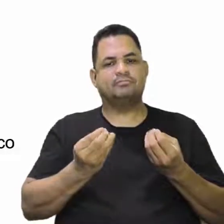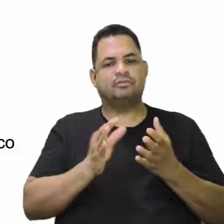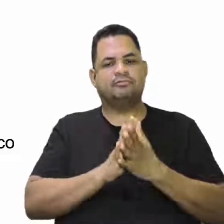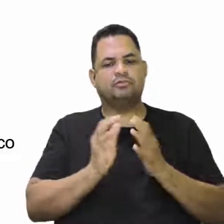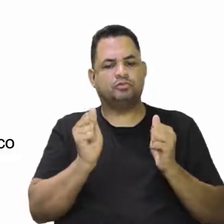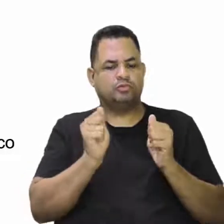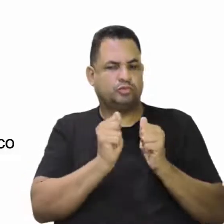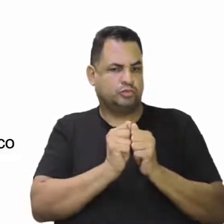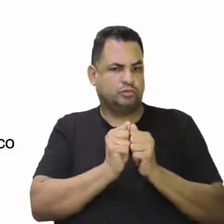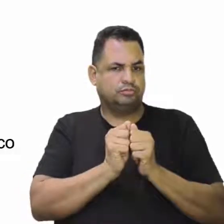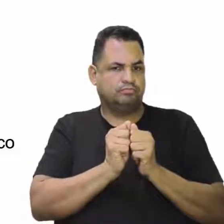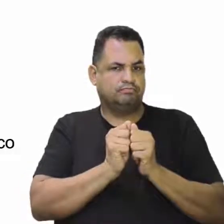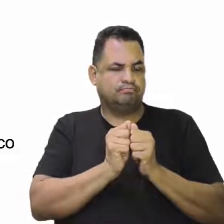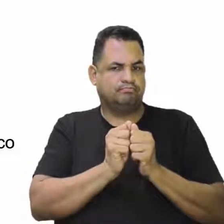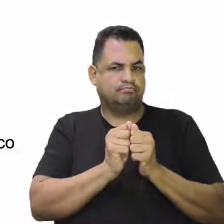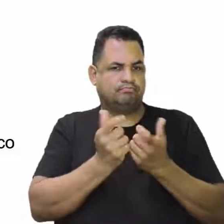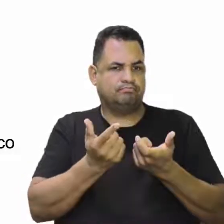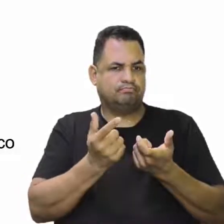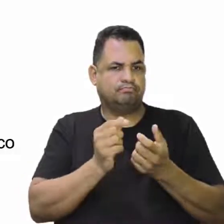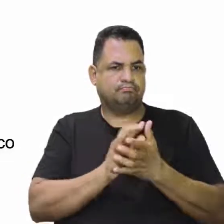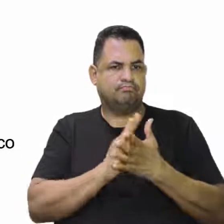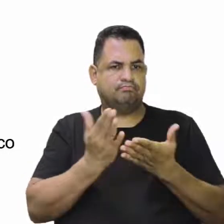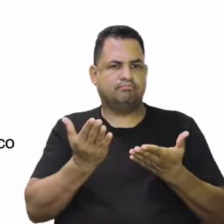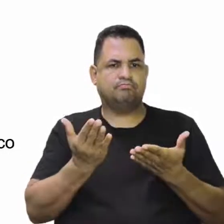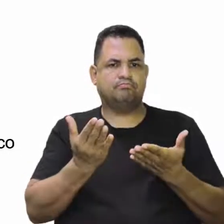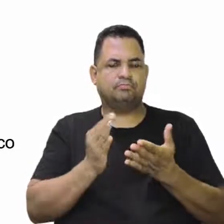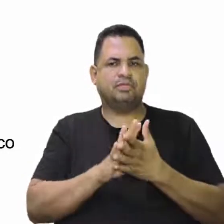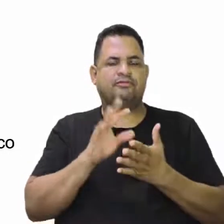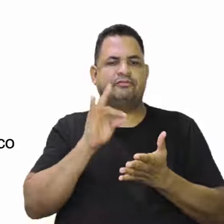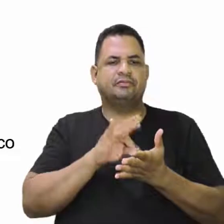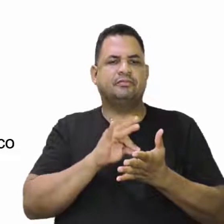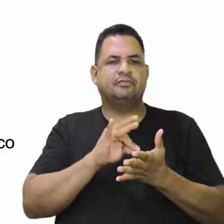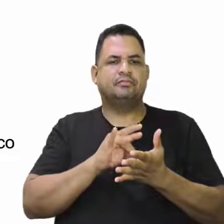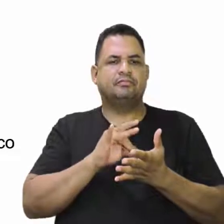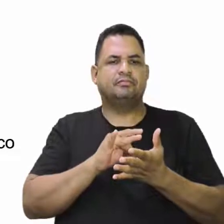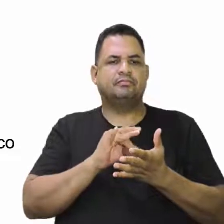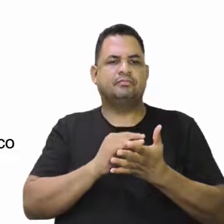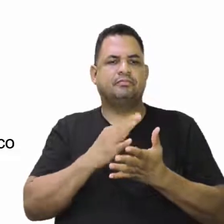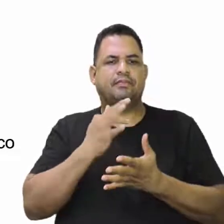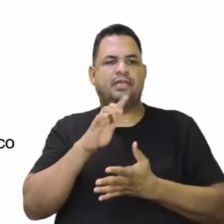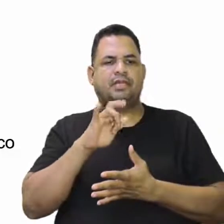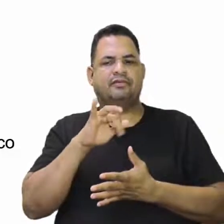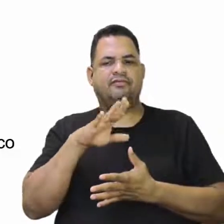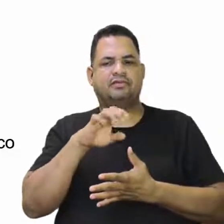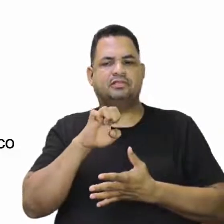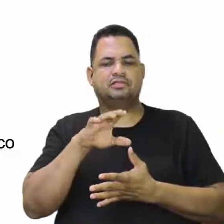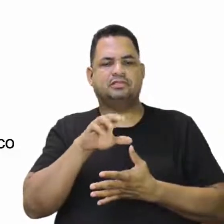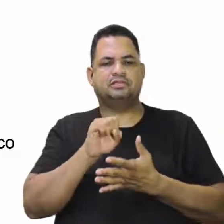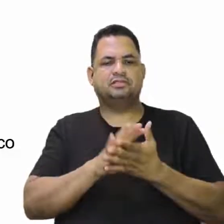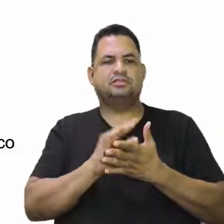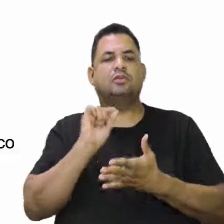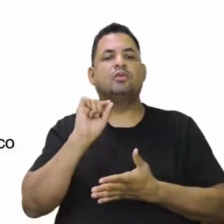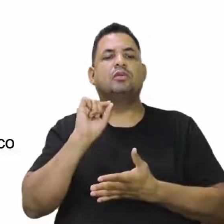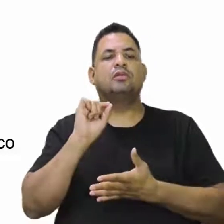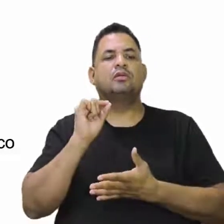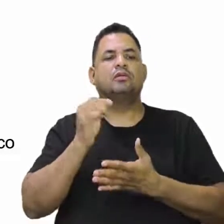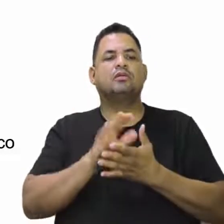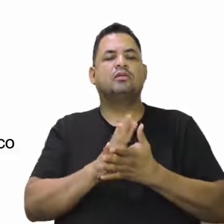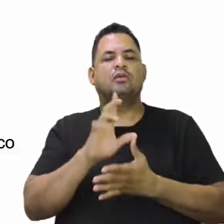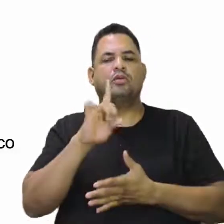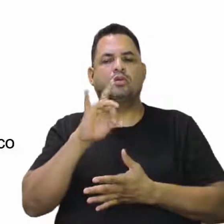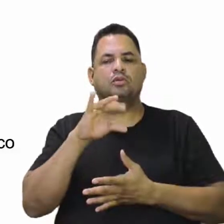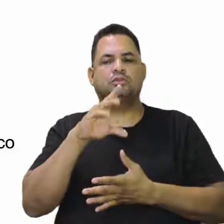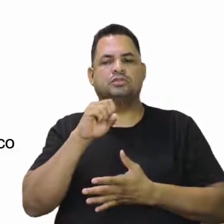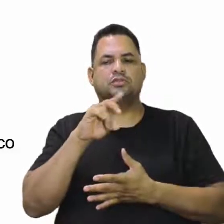junta, como se fosse ali, na verdade é uma perífrase. E o que é uma perífrase? Uma locução